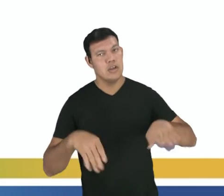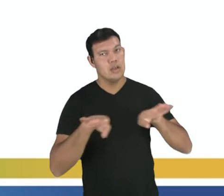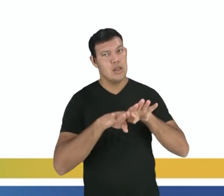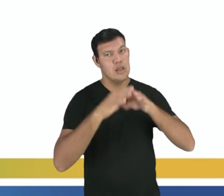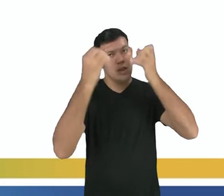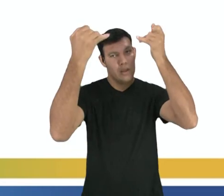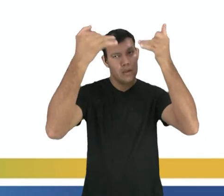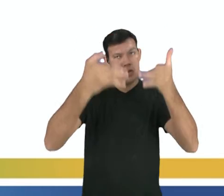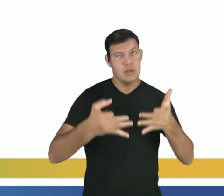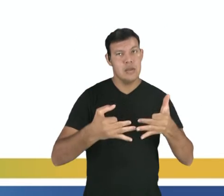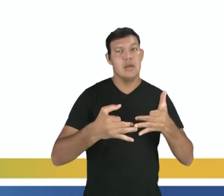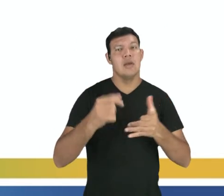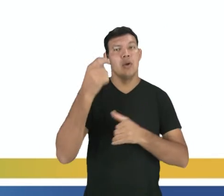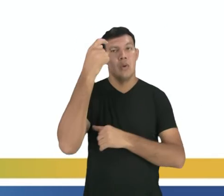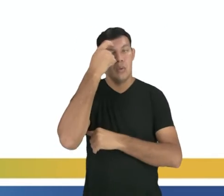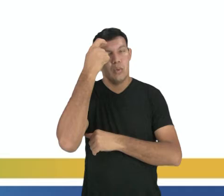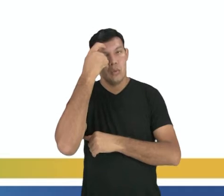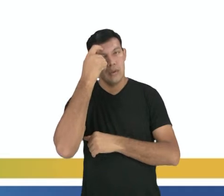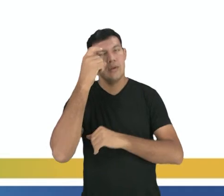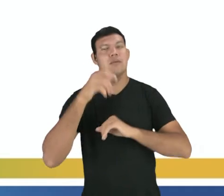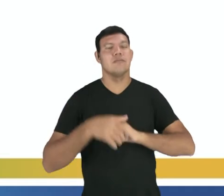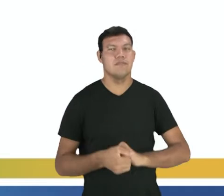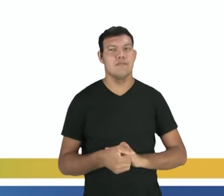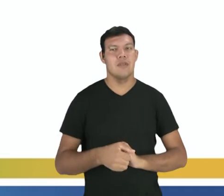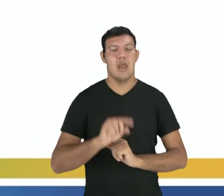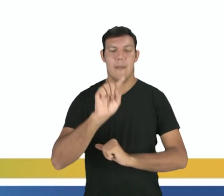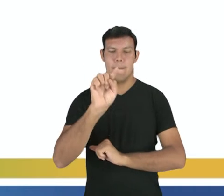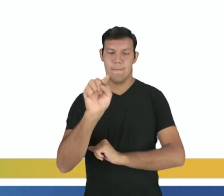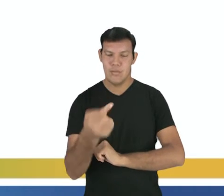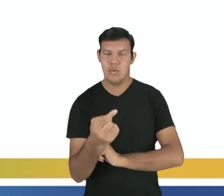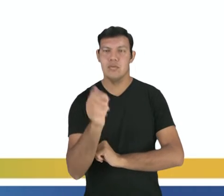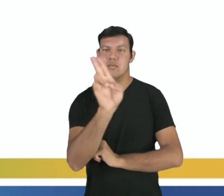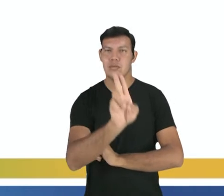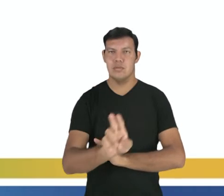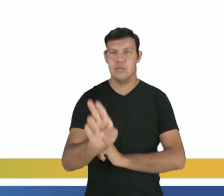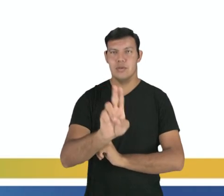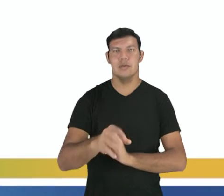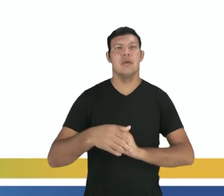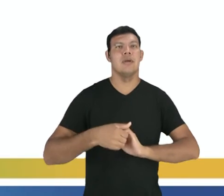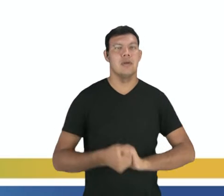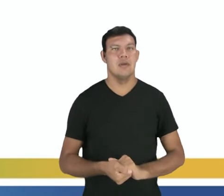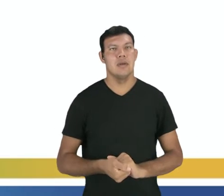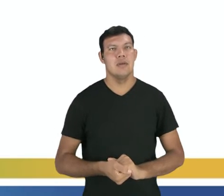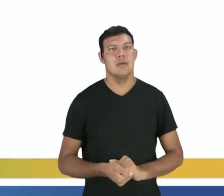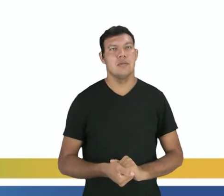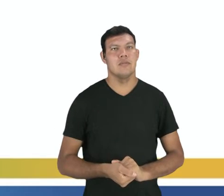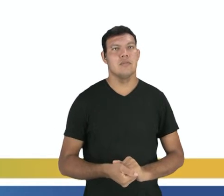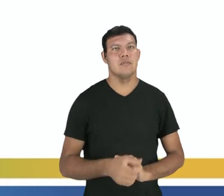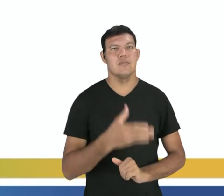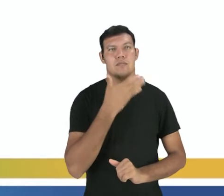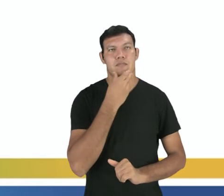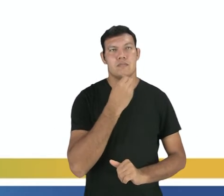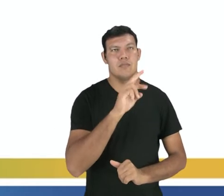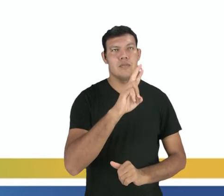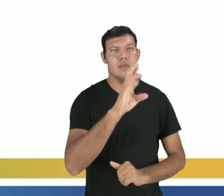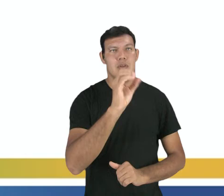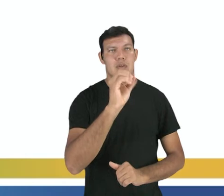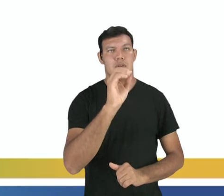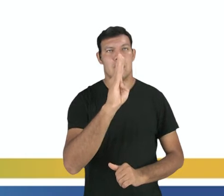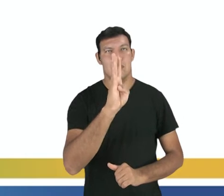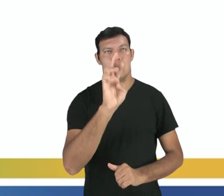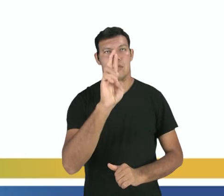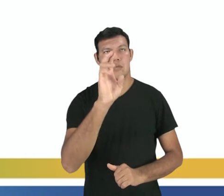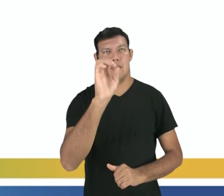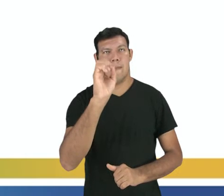explicativa, está dando uma explicação sobre aquele homem, foi separada por vírgula, tá? Roberto Carlos, que foi eleito rei em